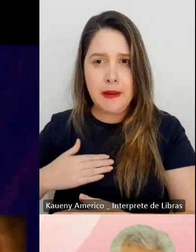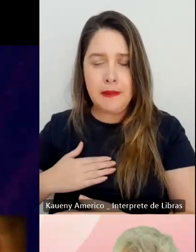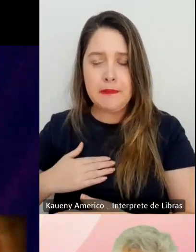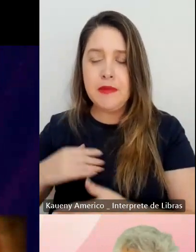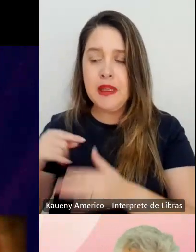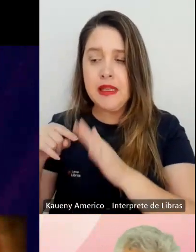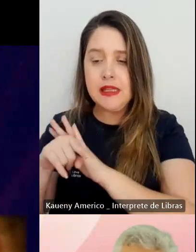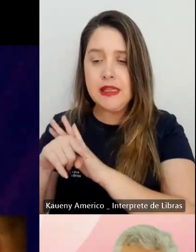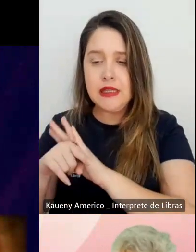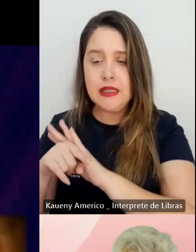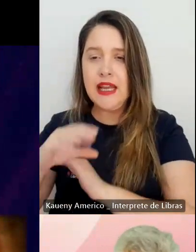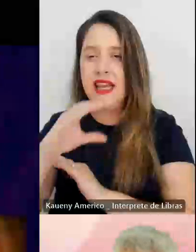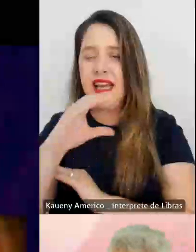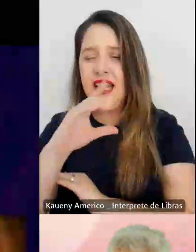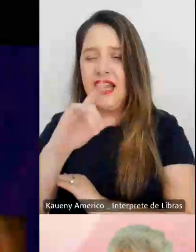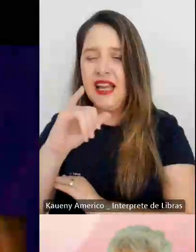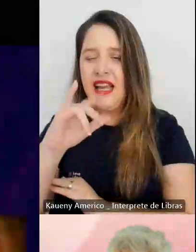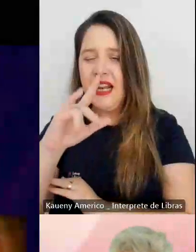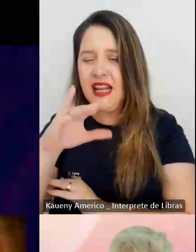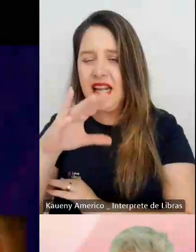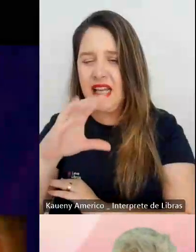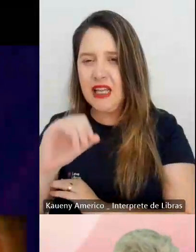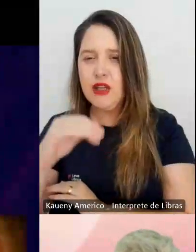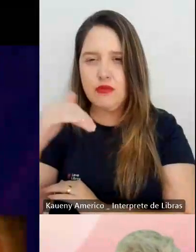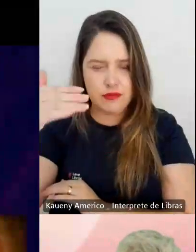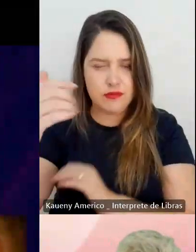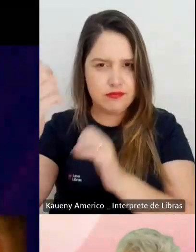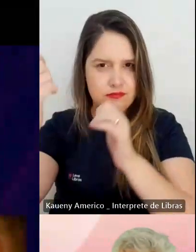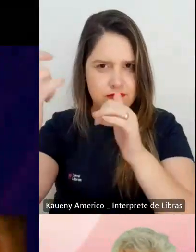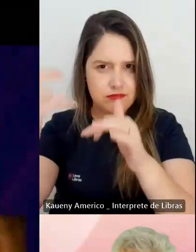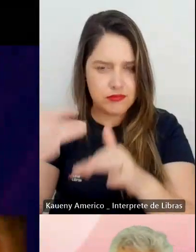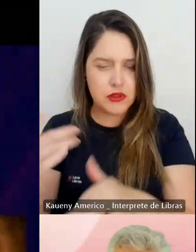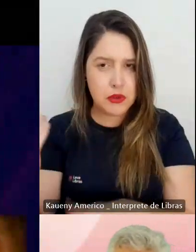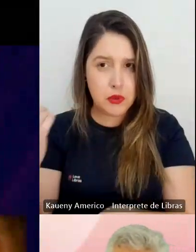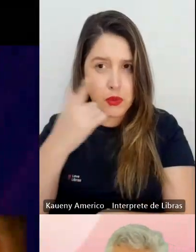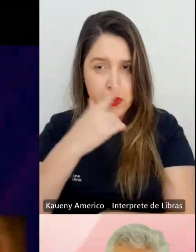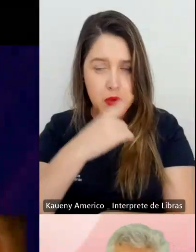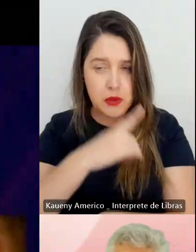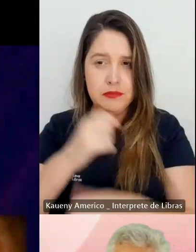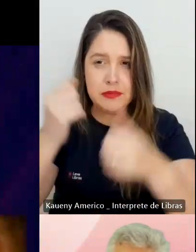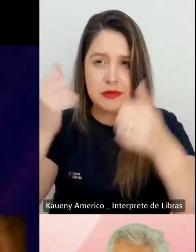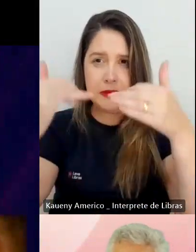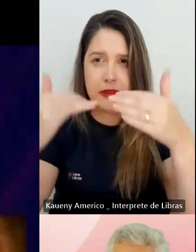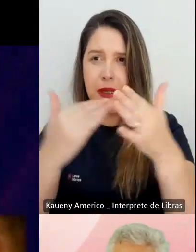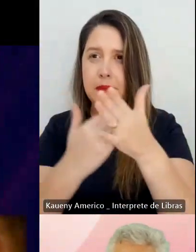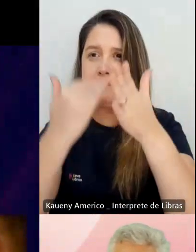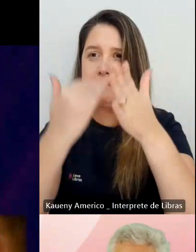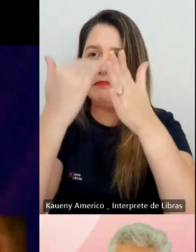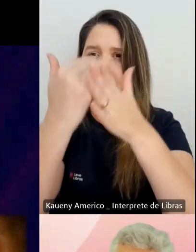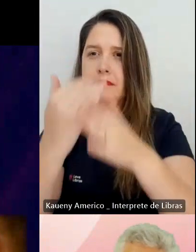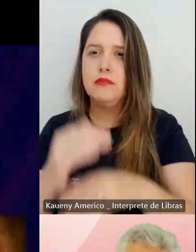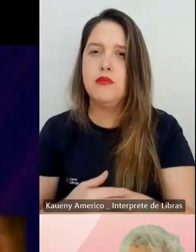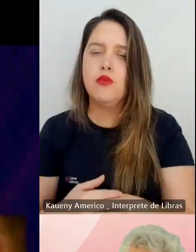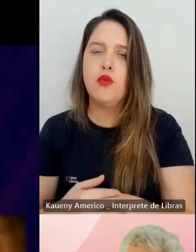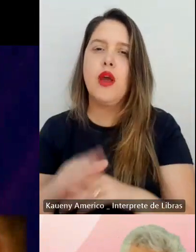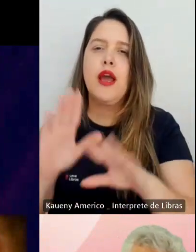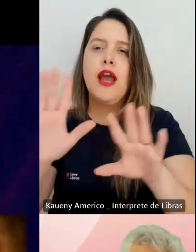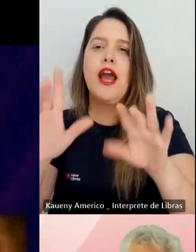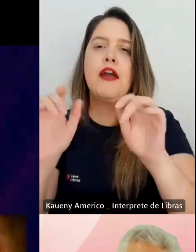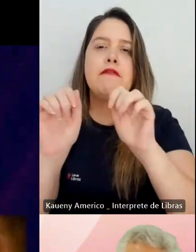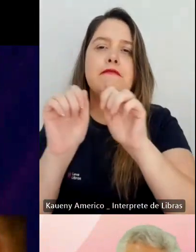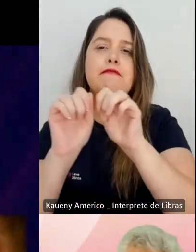clínico. Tudo isso eu vou falar para frente, eu acho que a gente vai conseguir explicar mais. Feito a hipótese